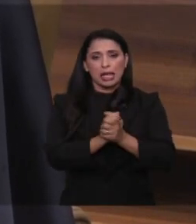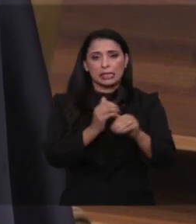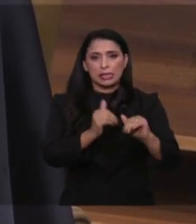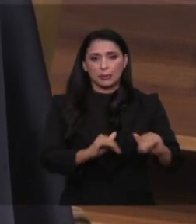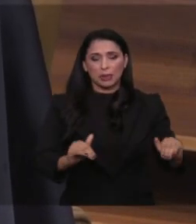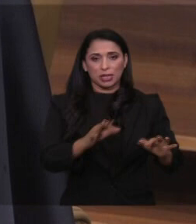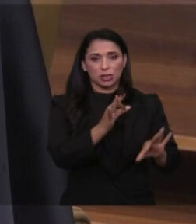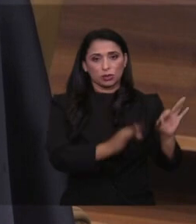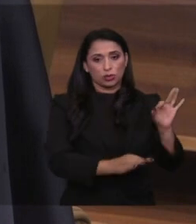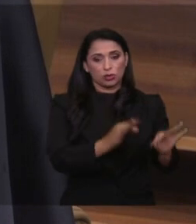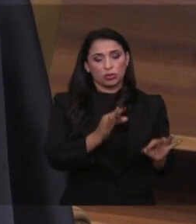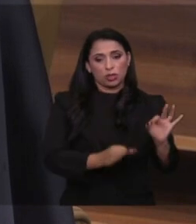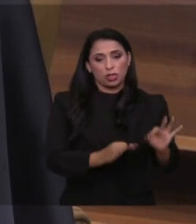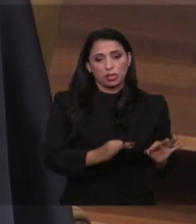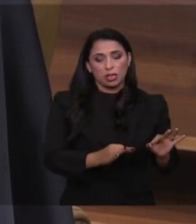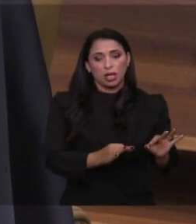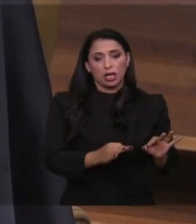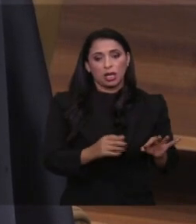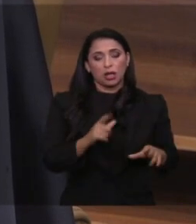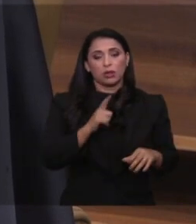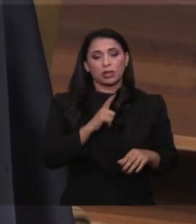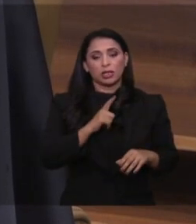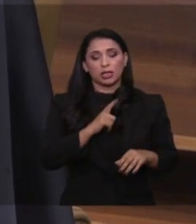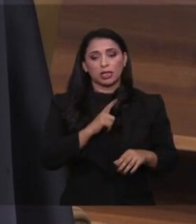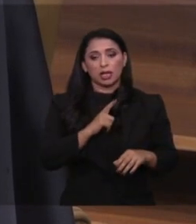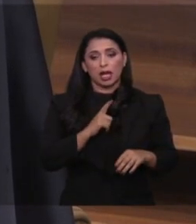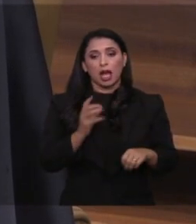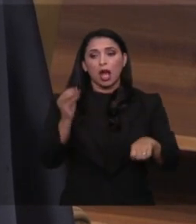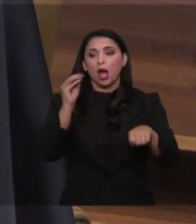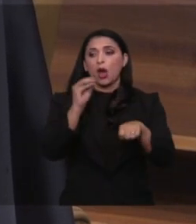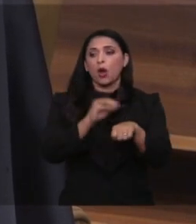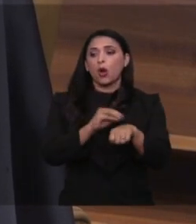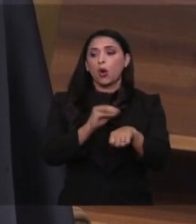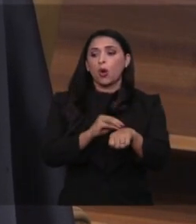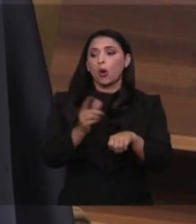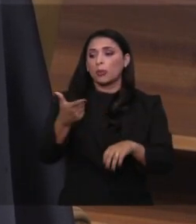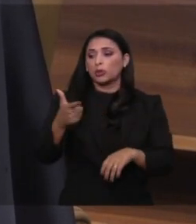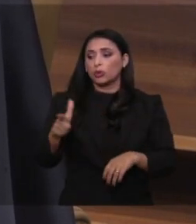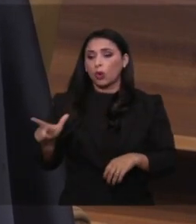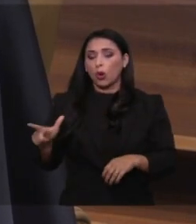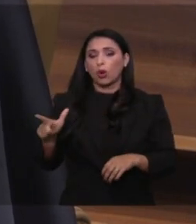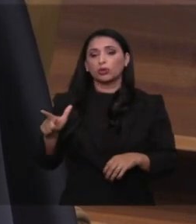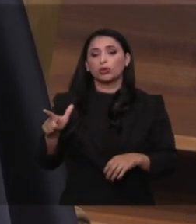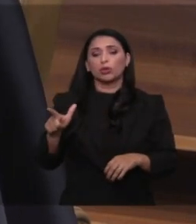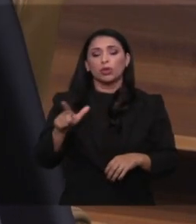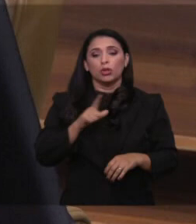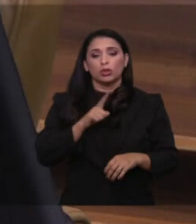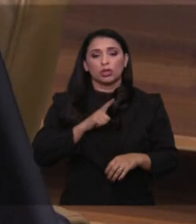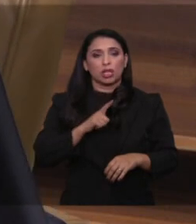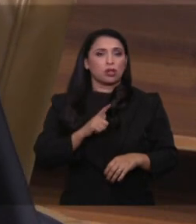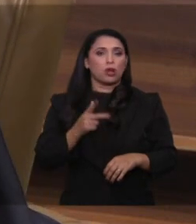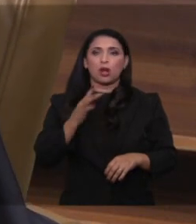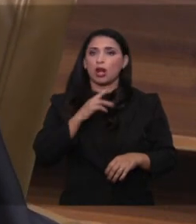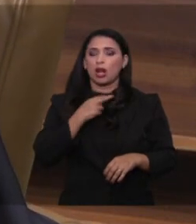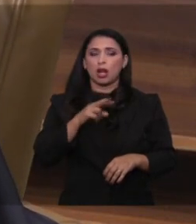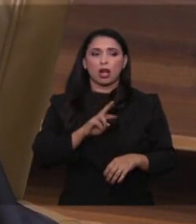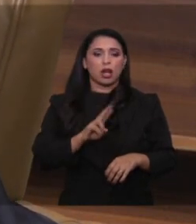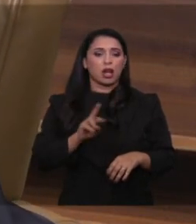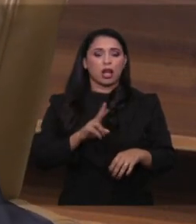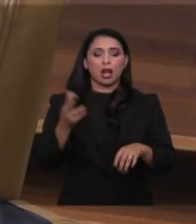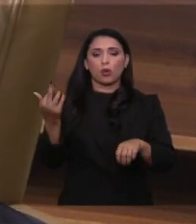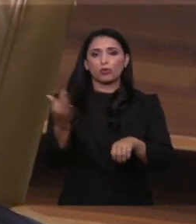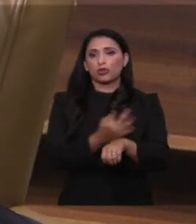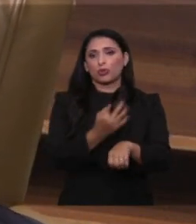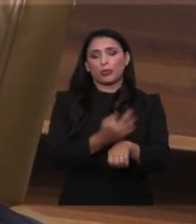imputando ao outro qualquer ato que importe grave violação dos deveres do casamento e torne insuportável a vida em comum. Ou seja, era